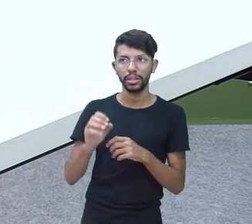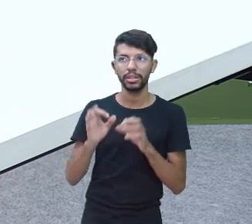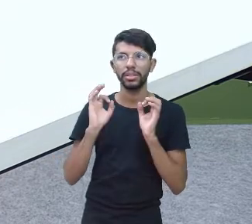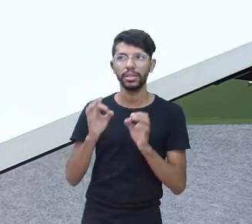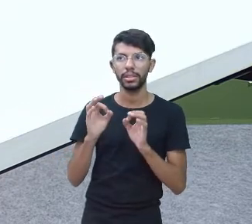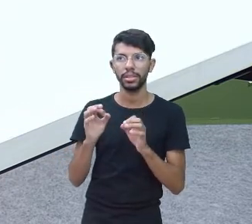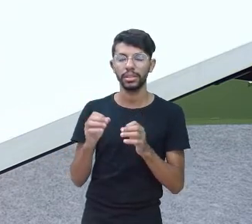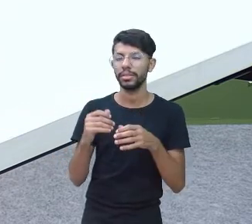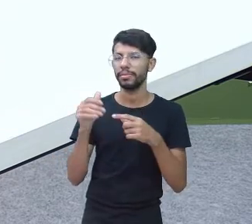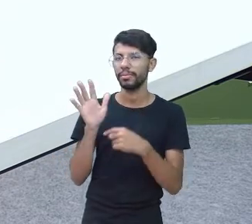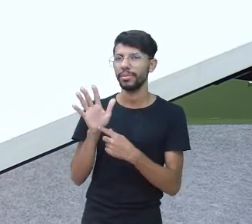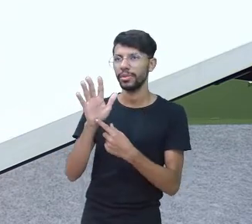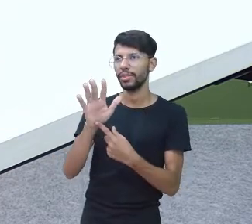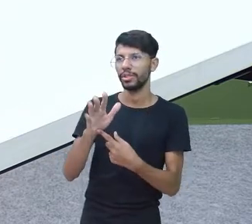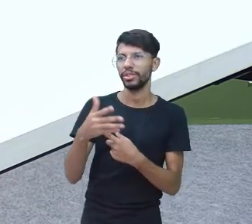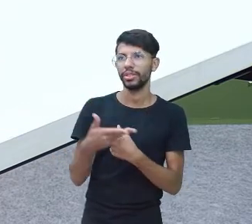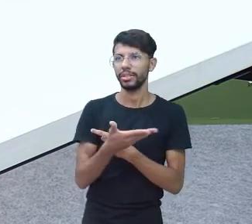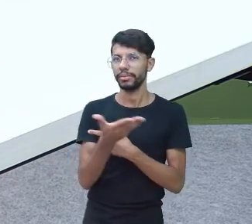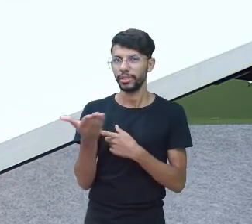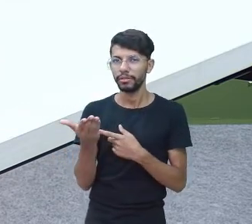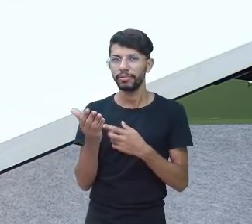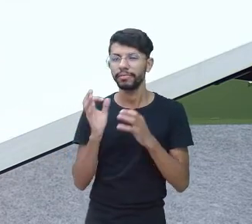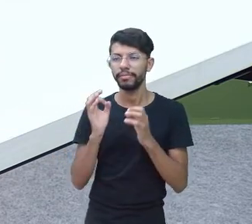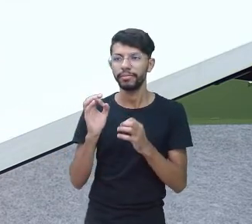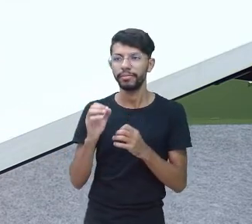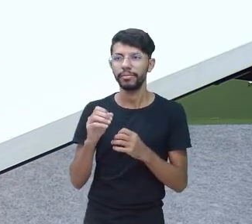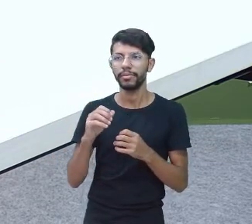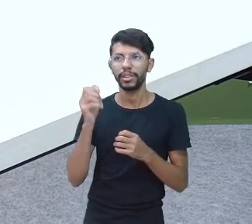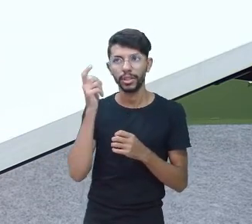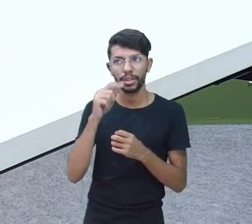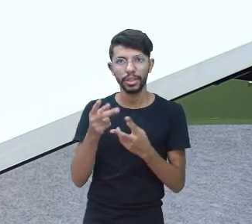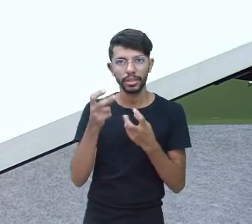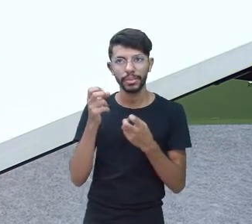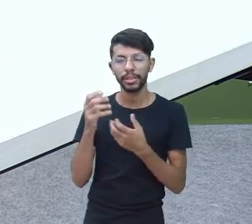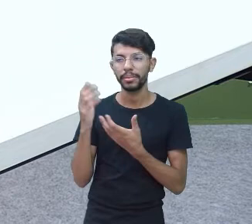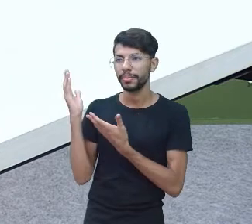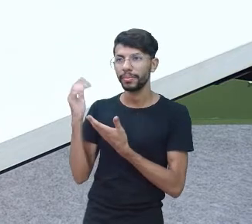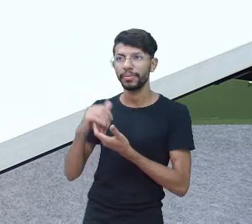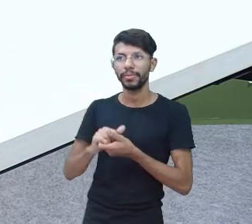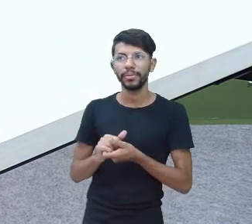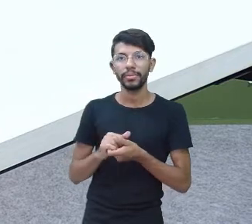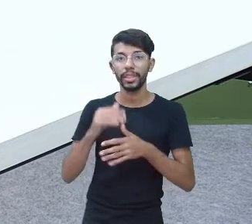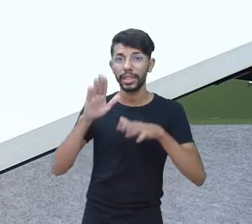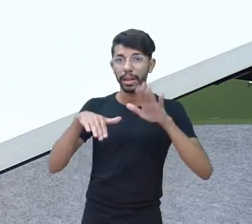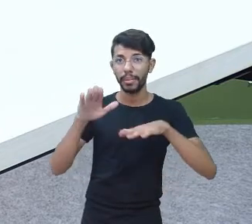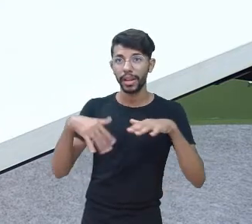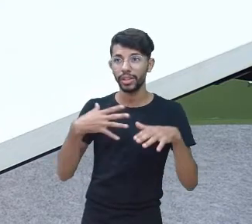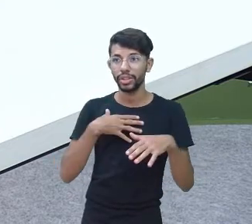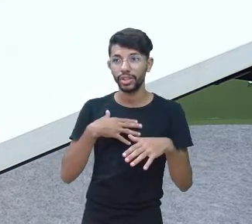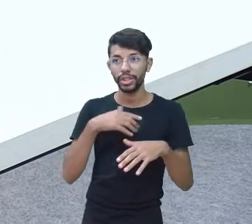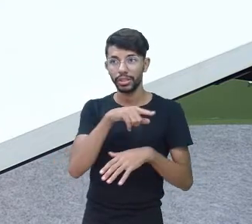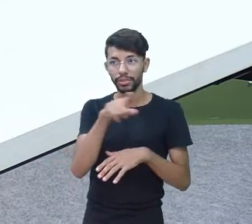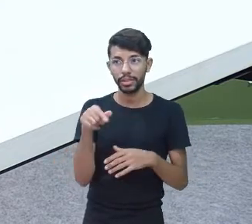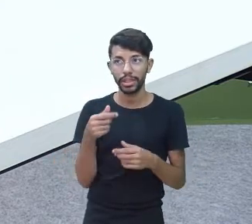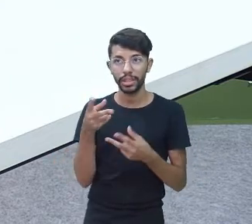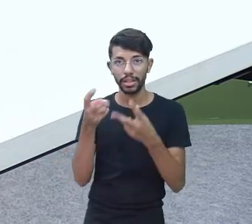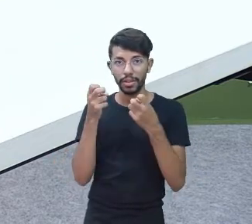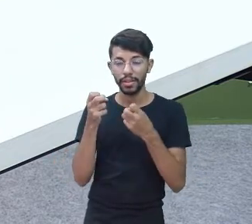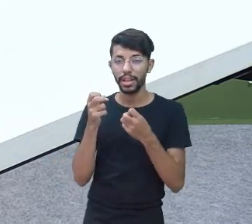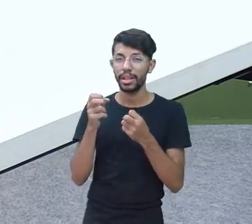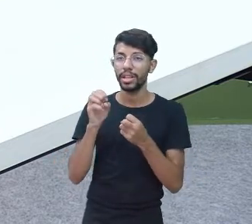ângulo que vocês não possam ver todas as informações aqui. Pronto, dependendo da maneira como você esteja vendo, aqui você